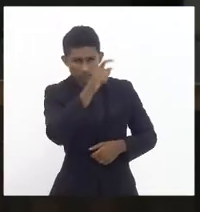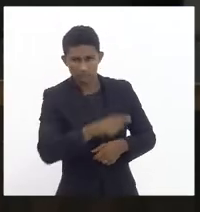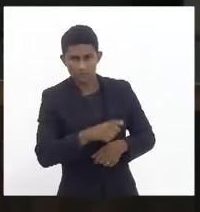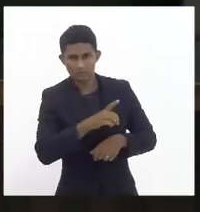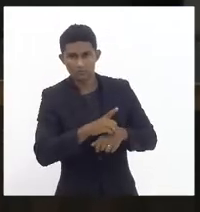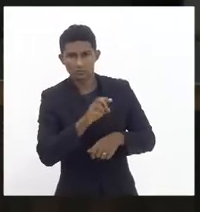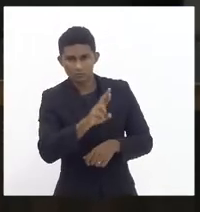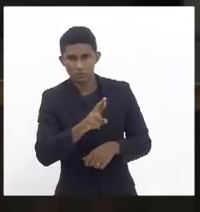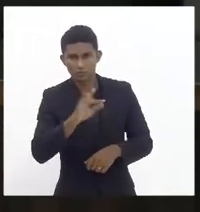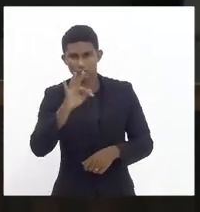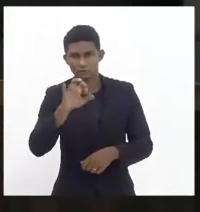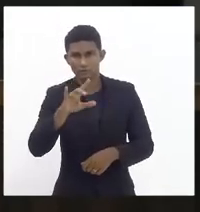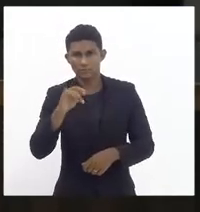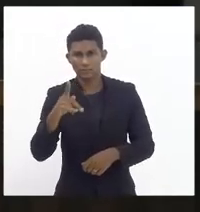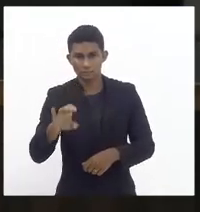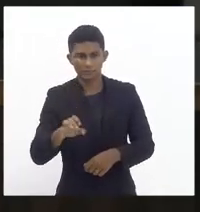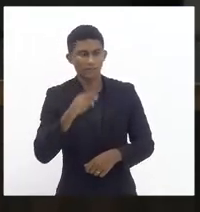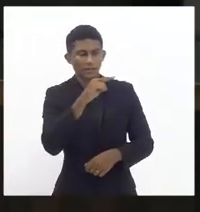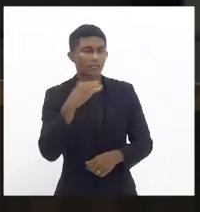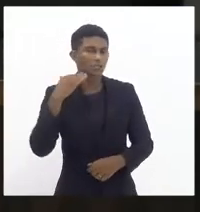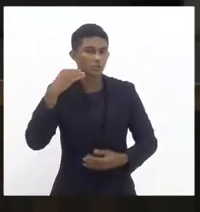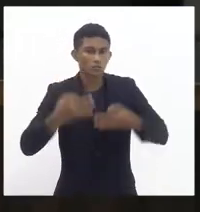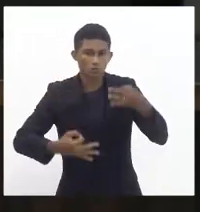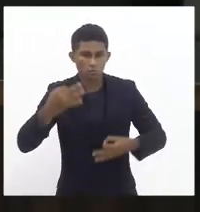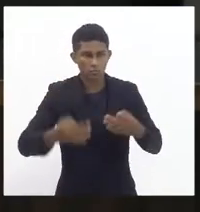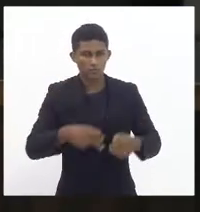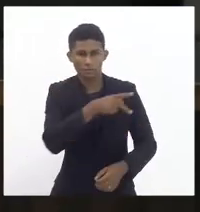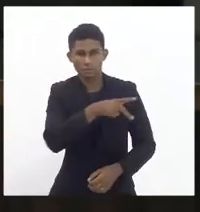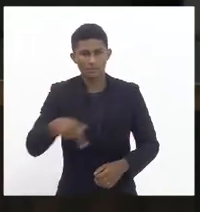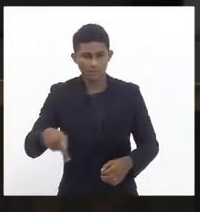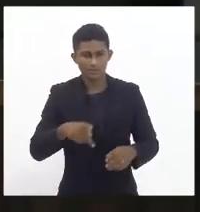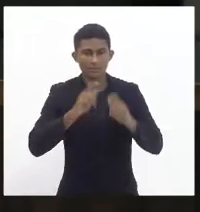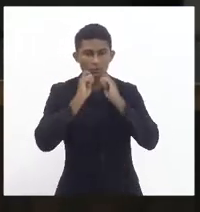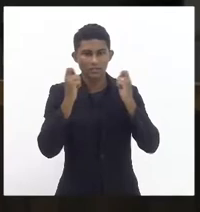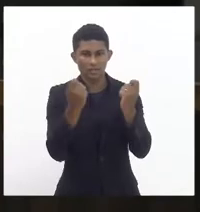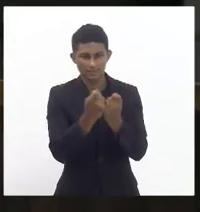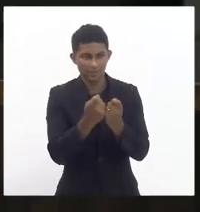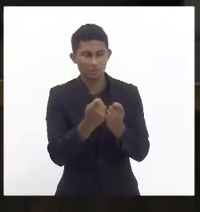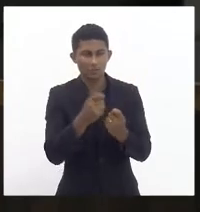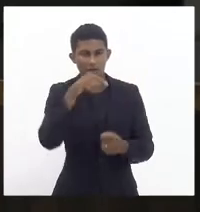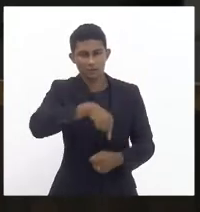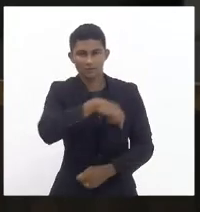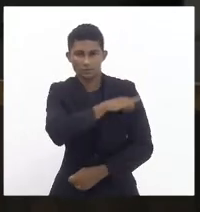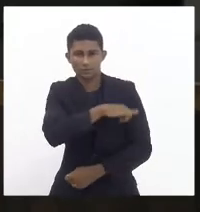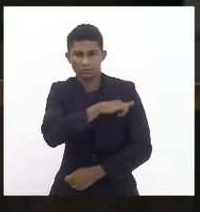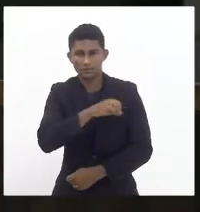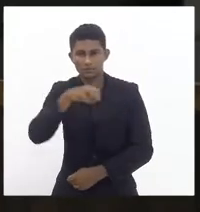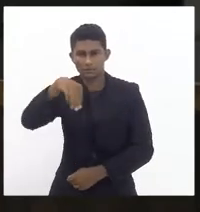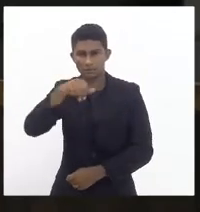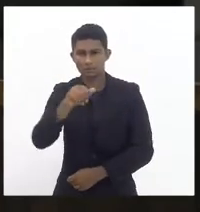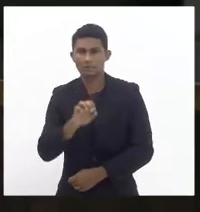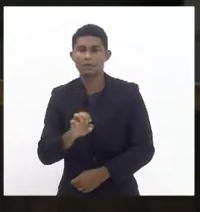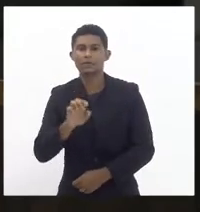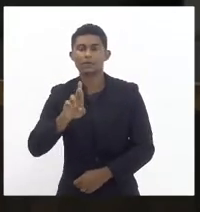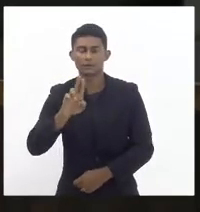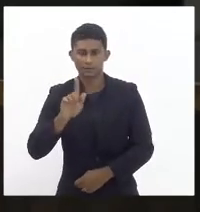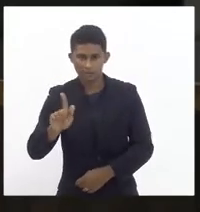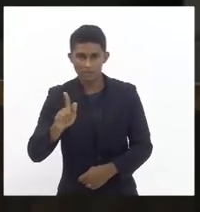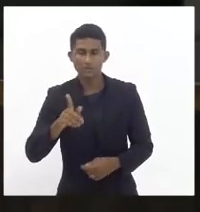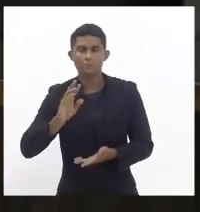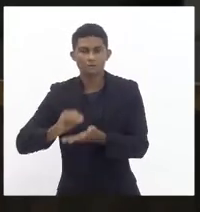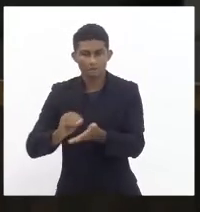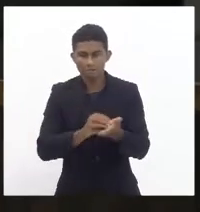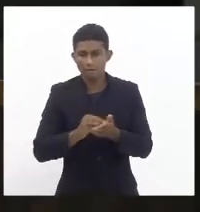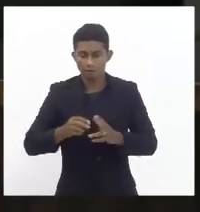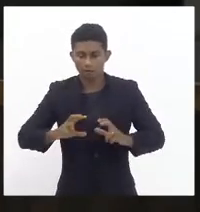Carvalho Gonçalves da Silva Juiz de Direito e presidente da associação dos magistrados do Estado do Rio de Janeiro amaerj parecer da comissão de normas